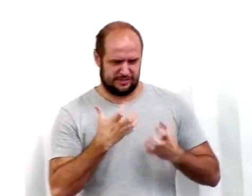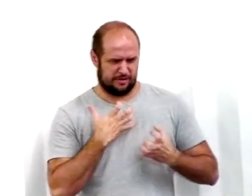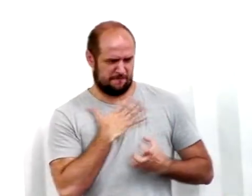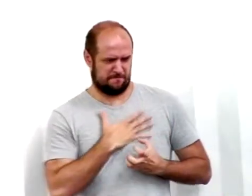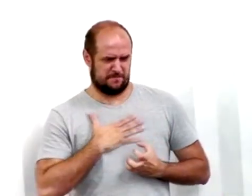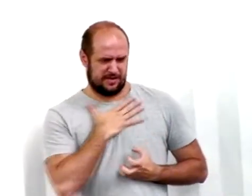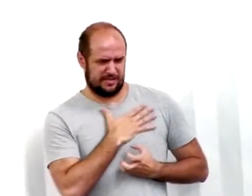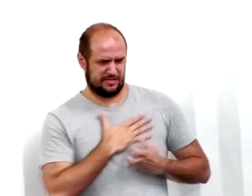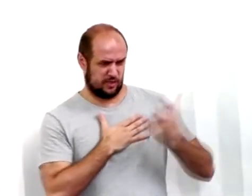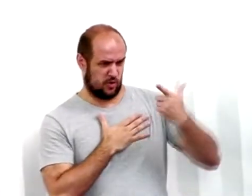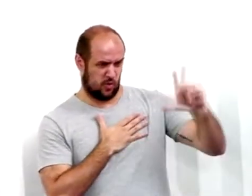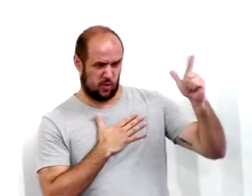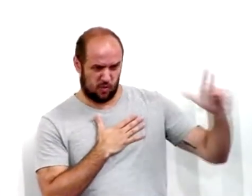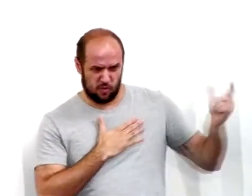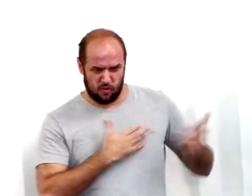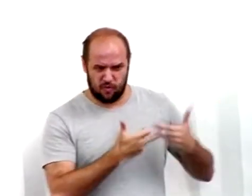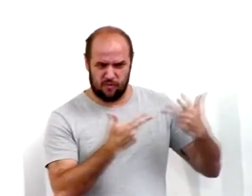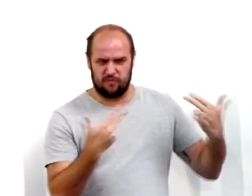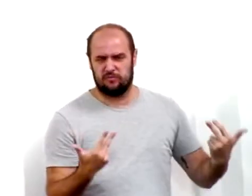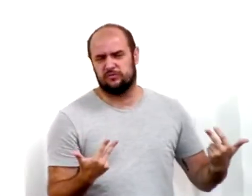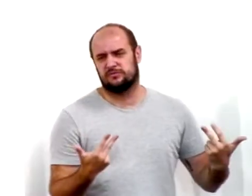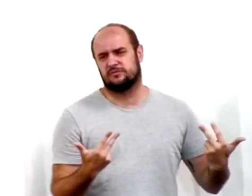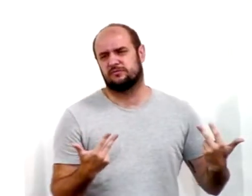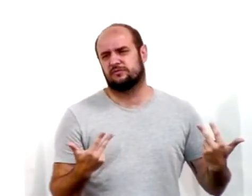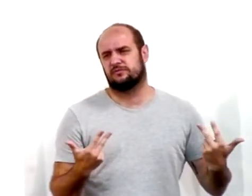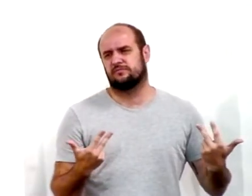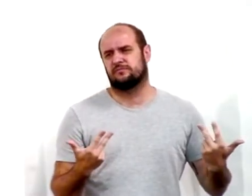outras coisas, estamos